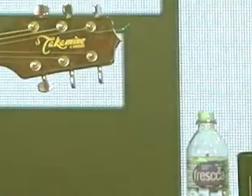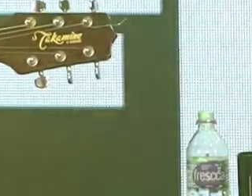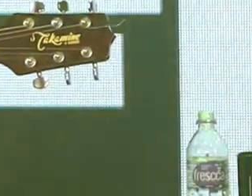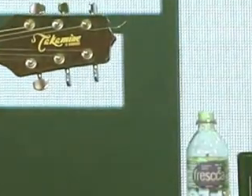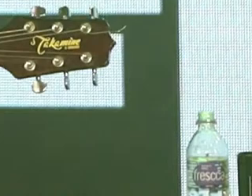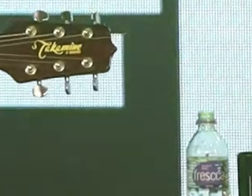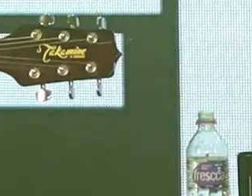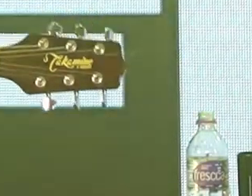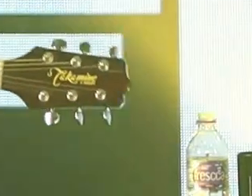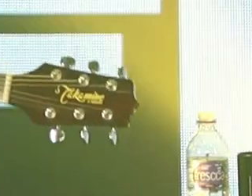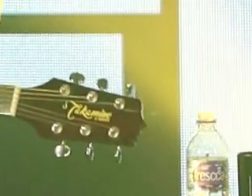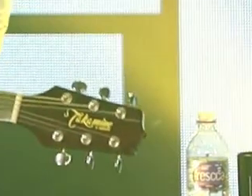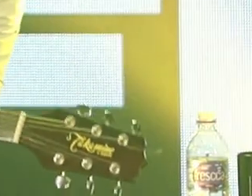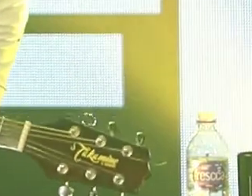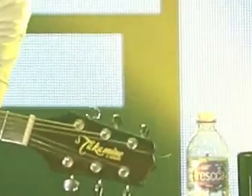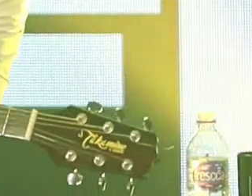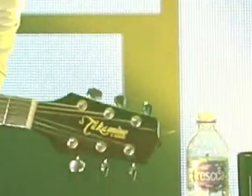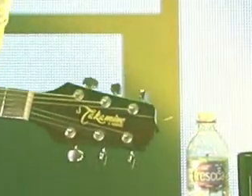quero.